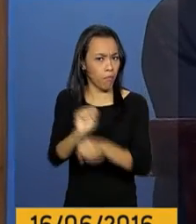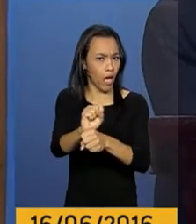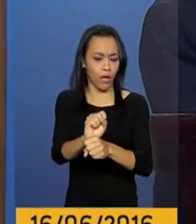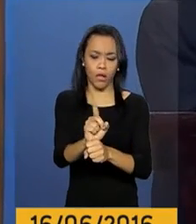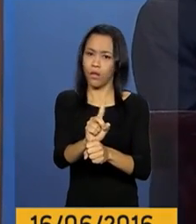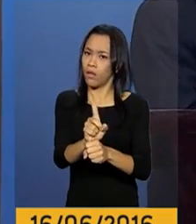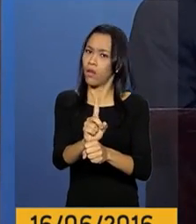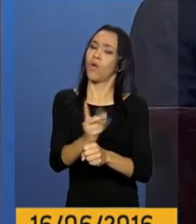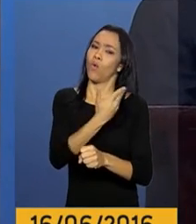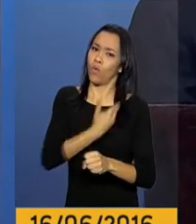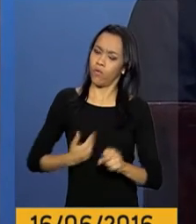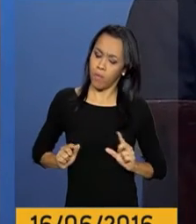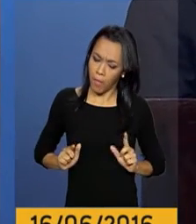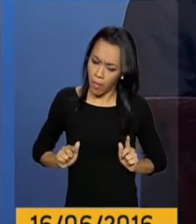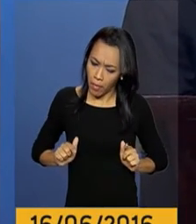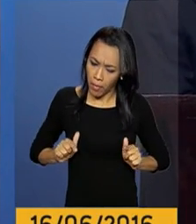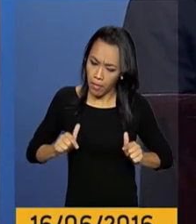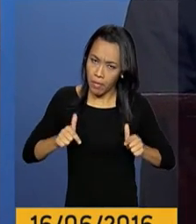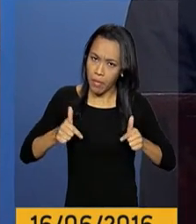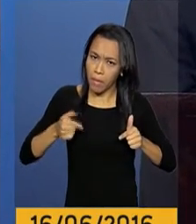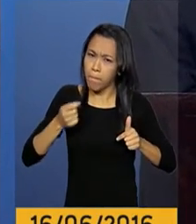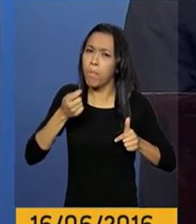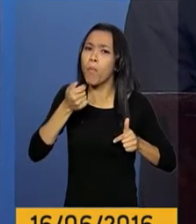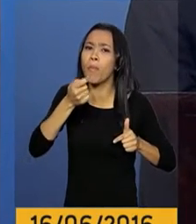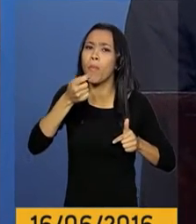governo age permanentemente.